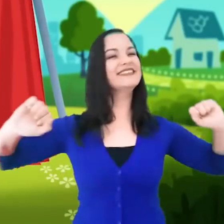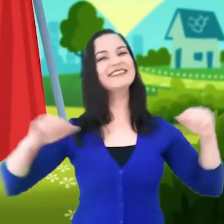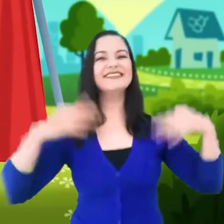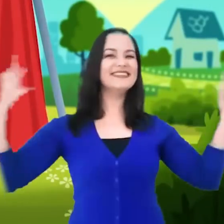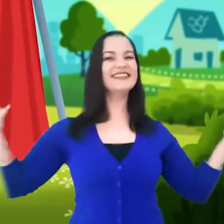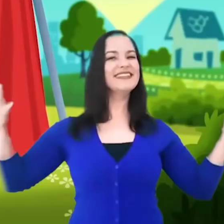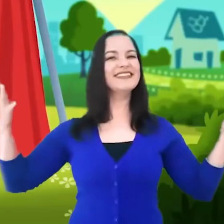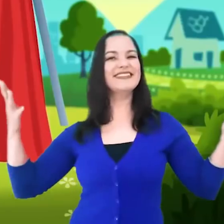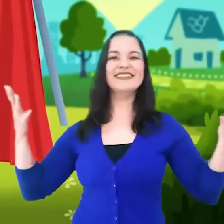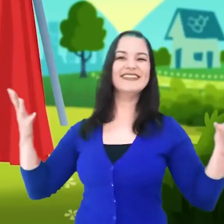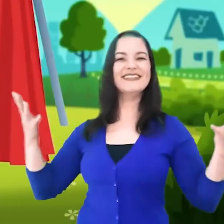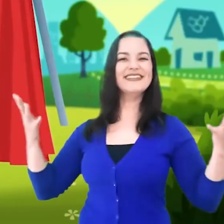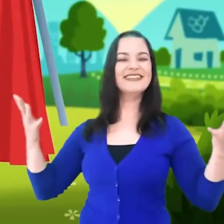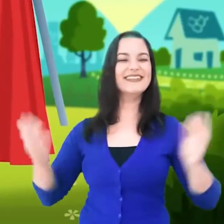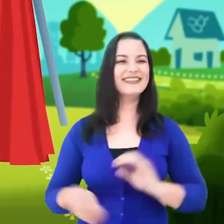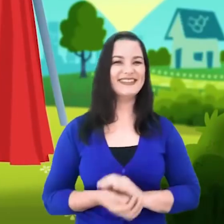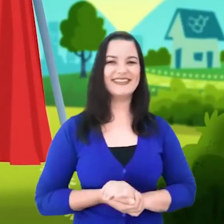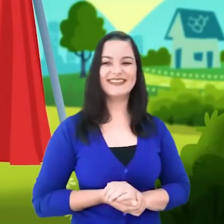Tcharam!